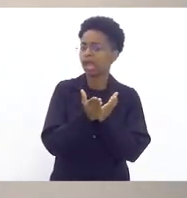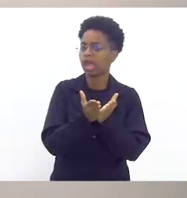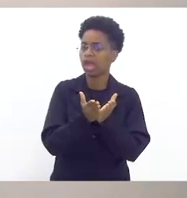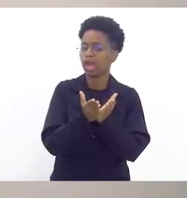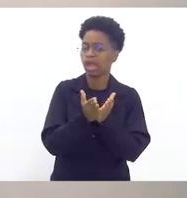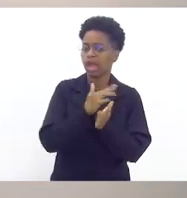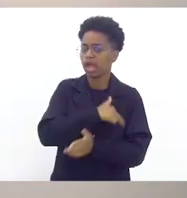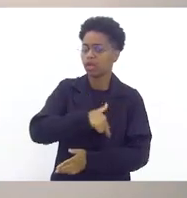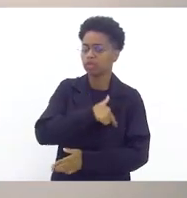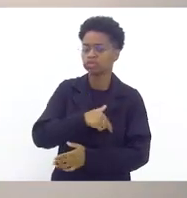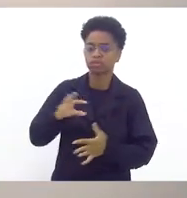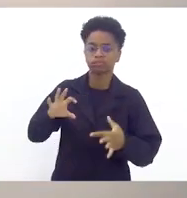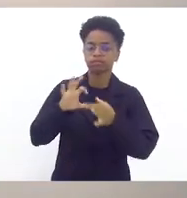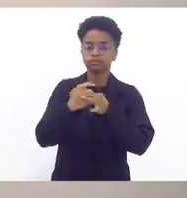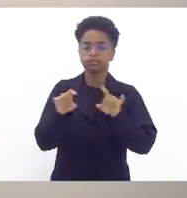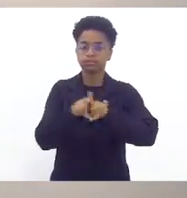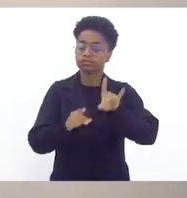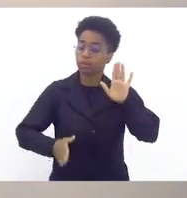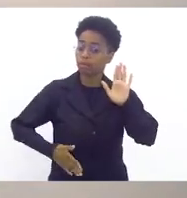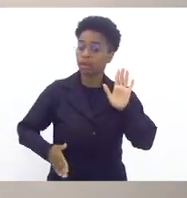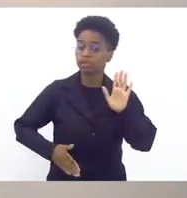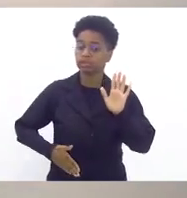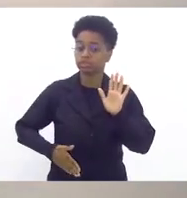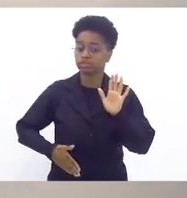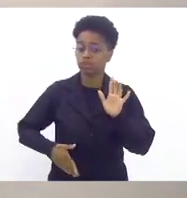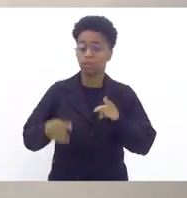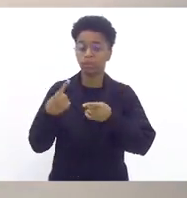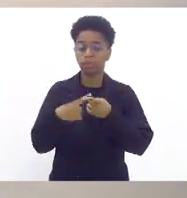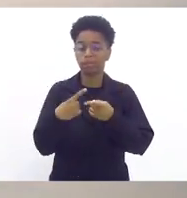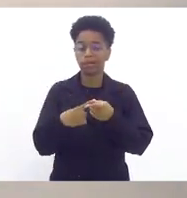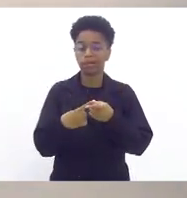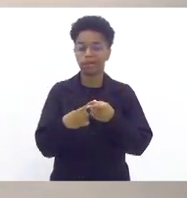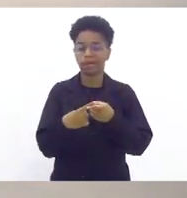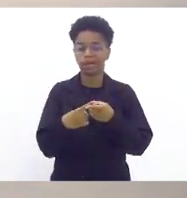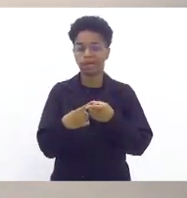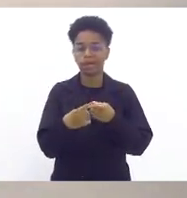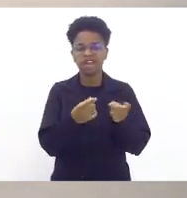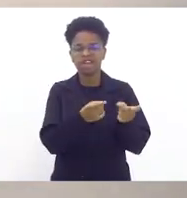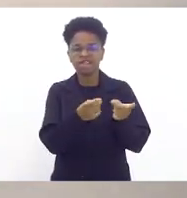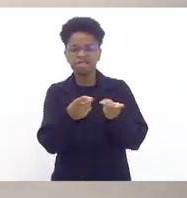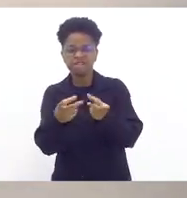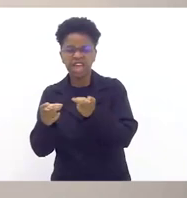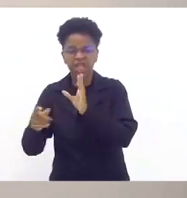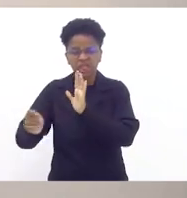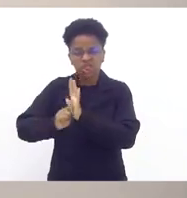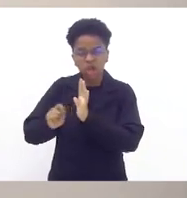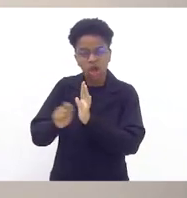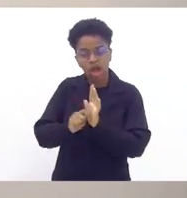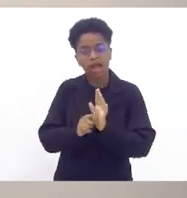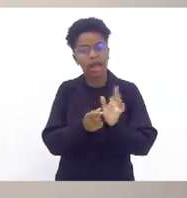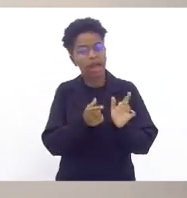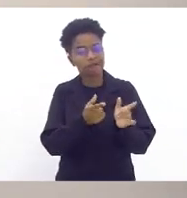facções criminosas que traficam não só armas e drogas também, invadem